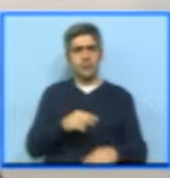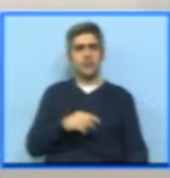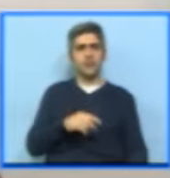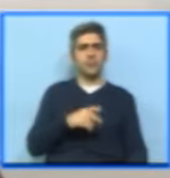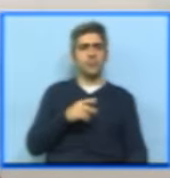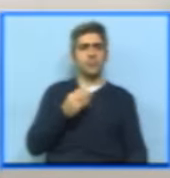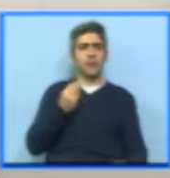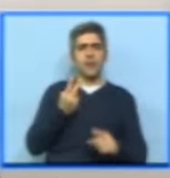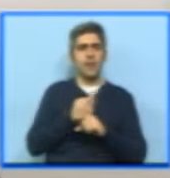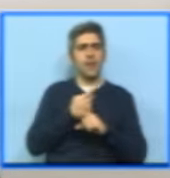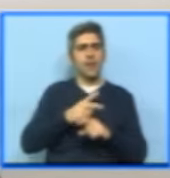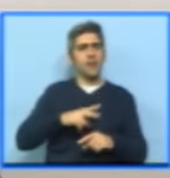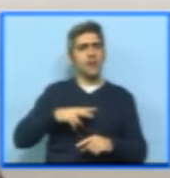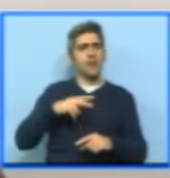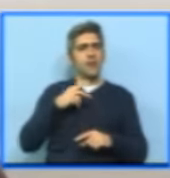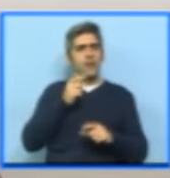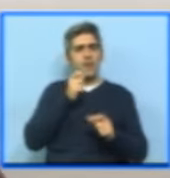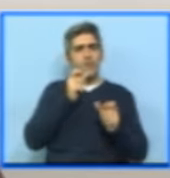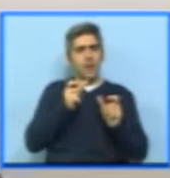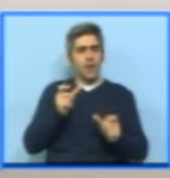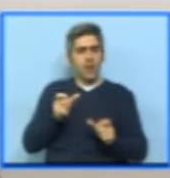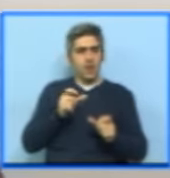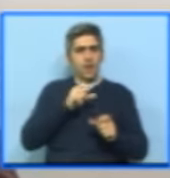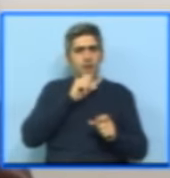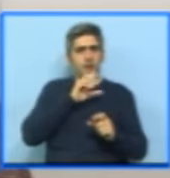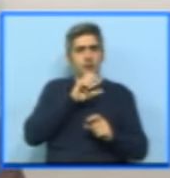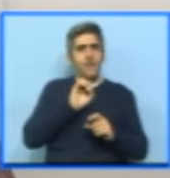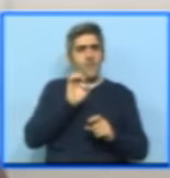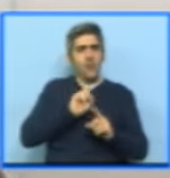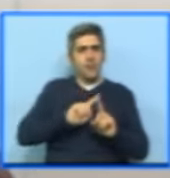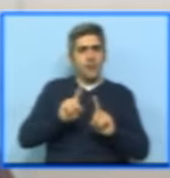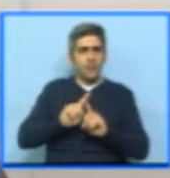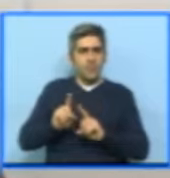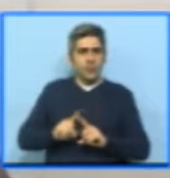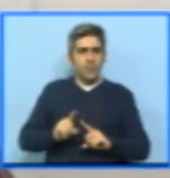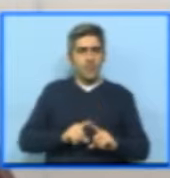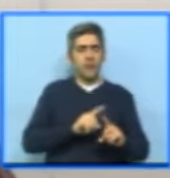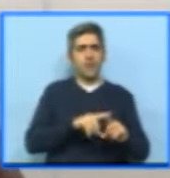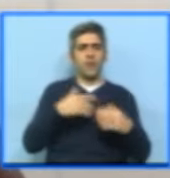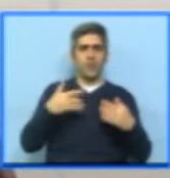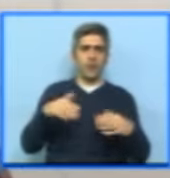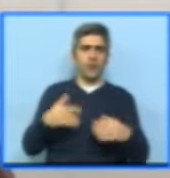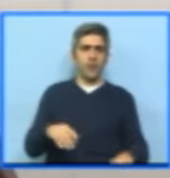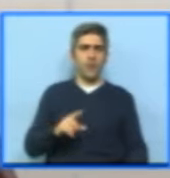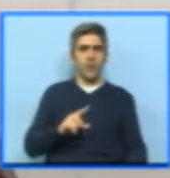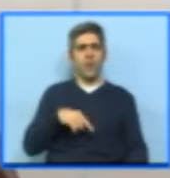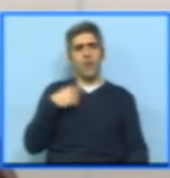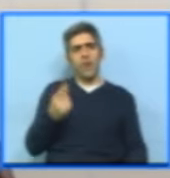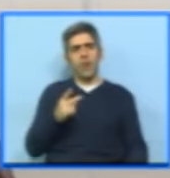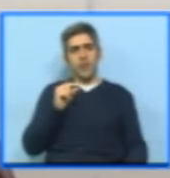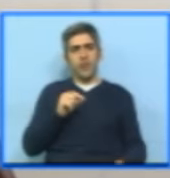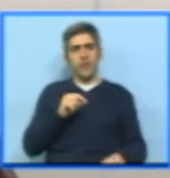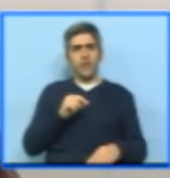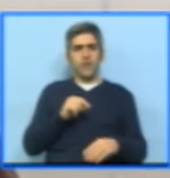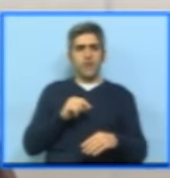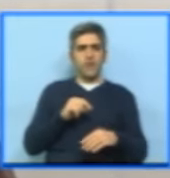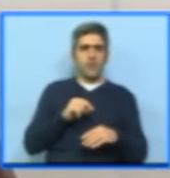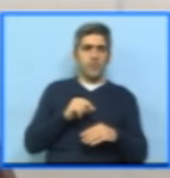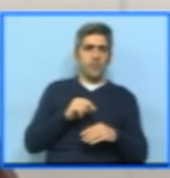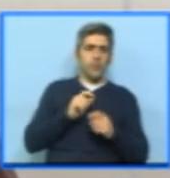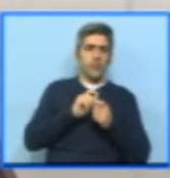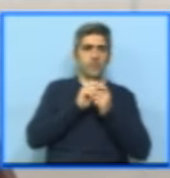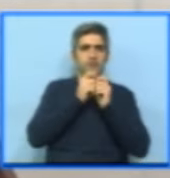tem tanta riqueza, nós podemos pegar nisto de tantas maneiras, digamos assim. Outro aspecto será realmente esse, quer dizer,